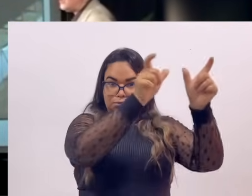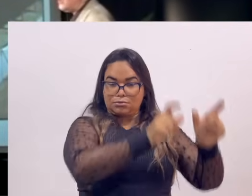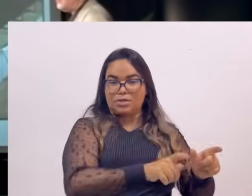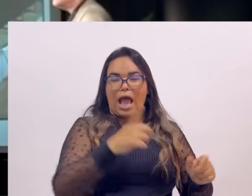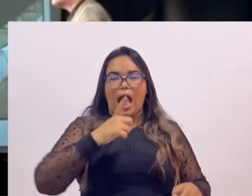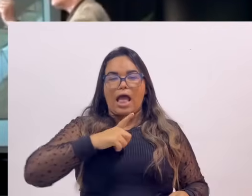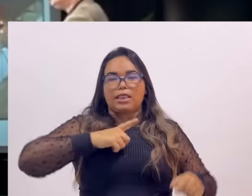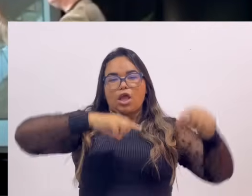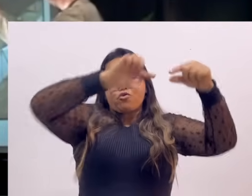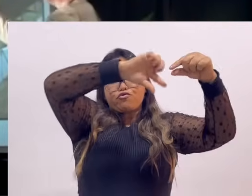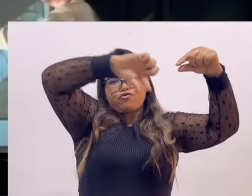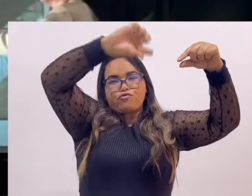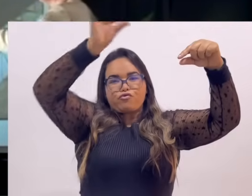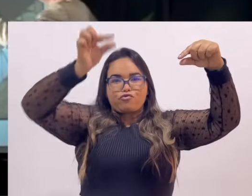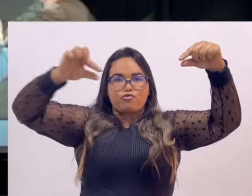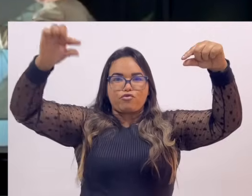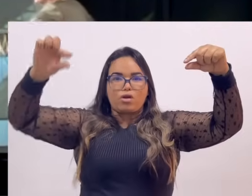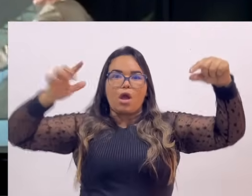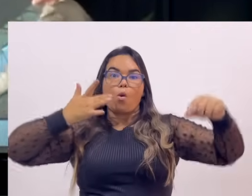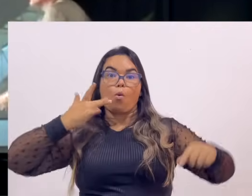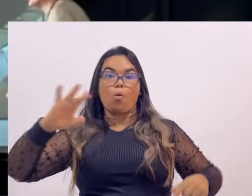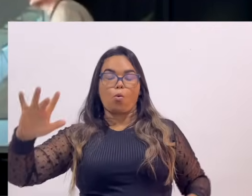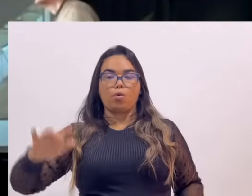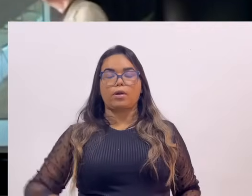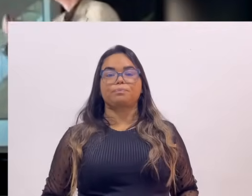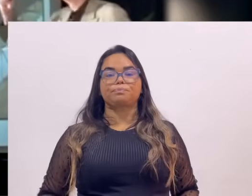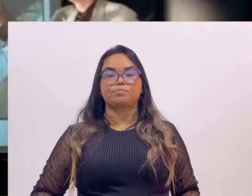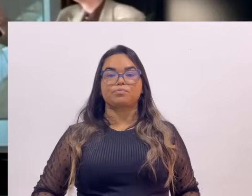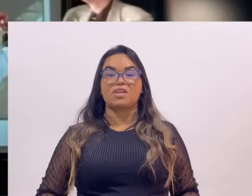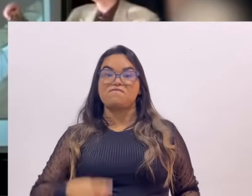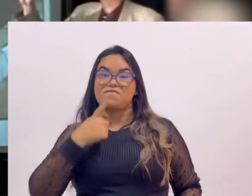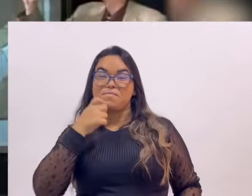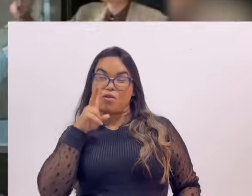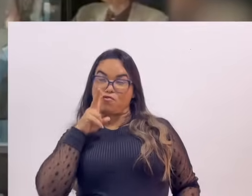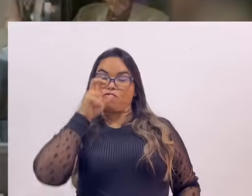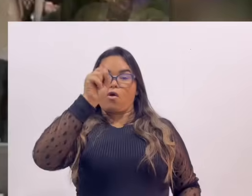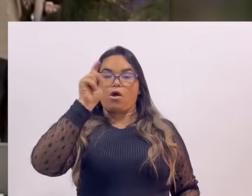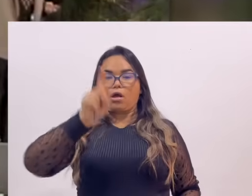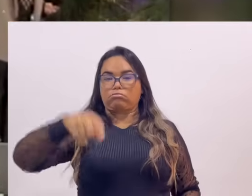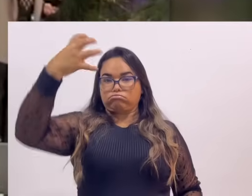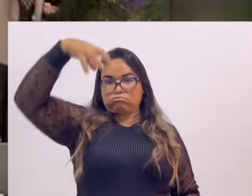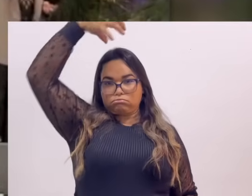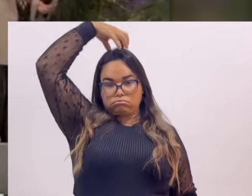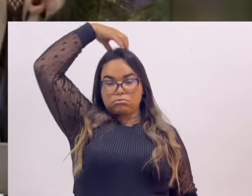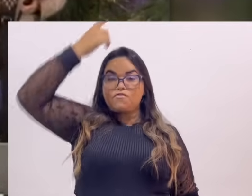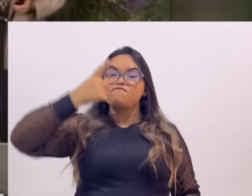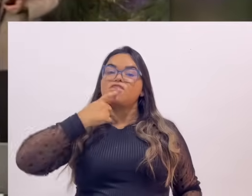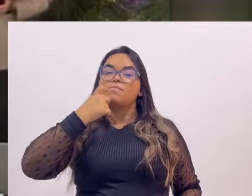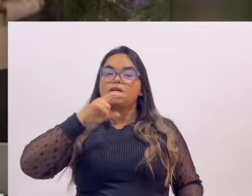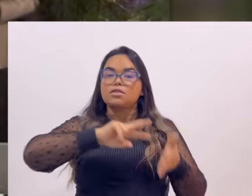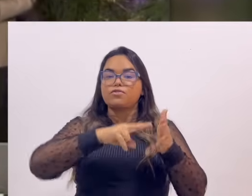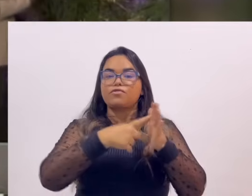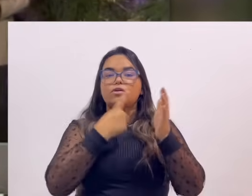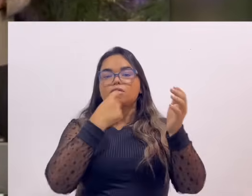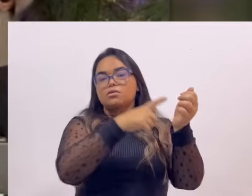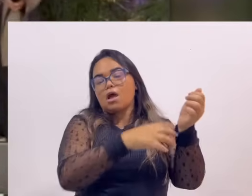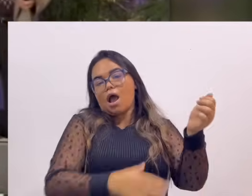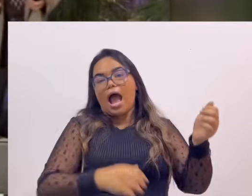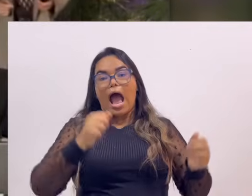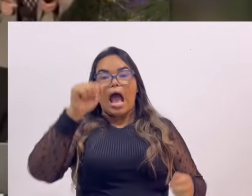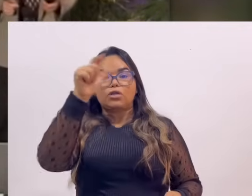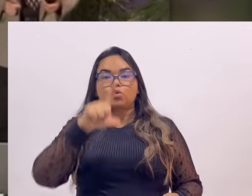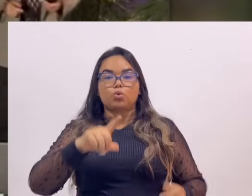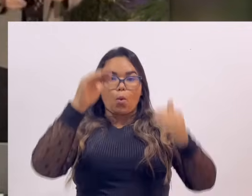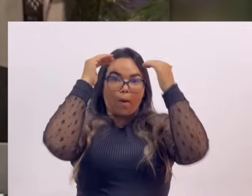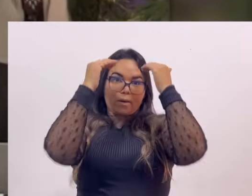Púrpura é a cor da realeza, vermelho é a cor do sacrifício, azul é a cor da obediência e branco é a cor